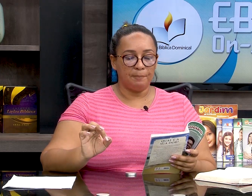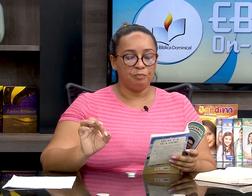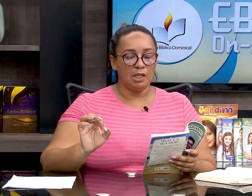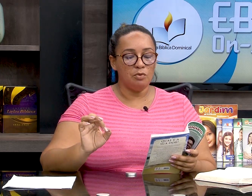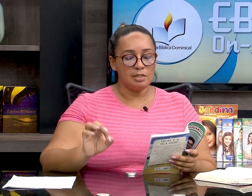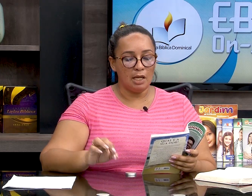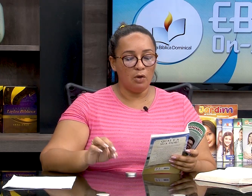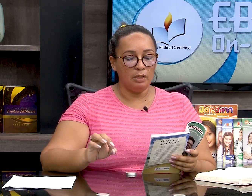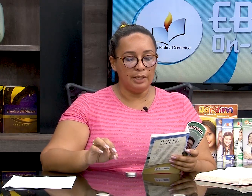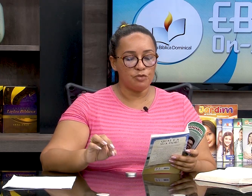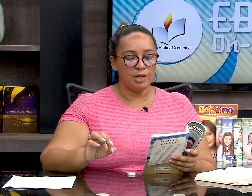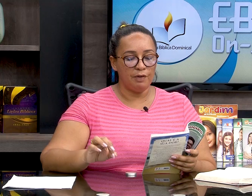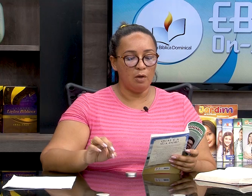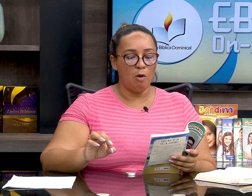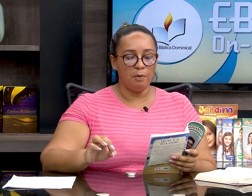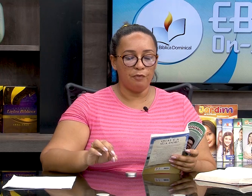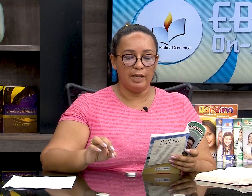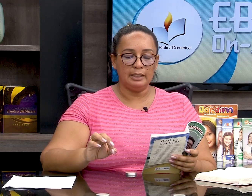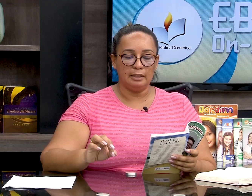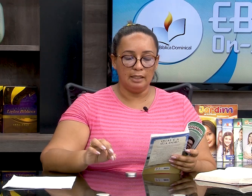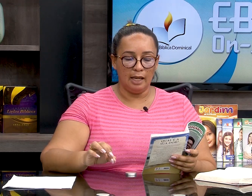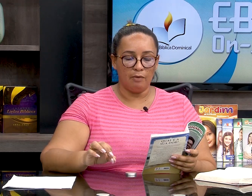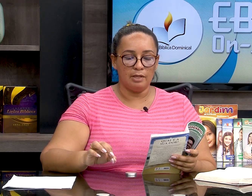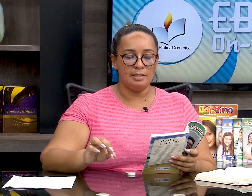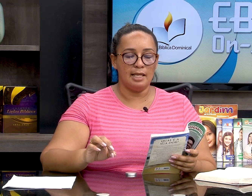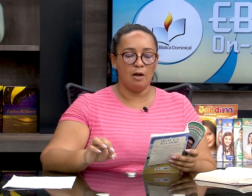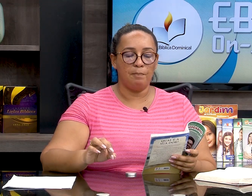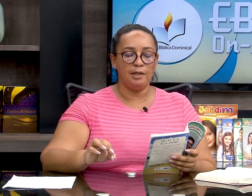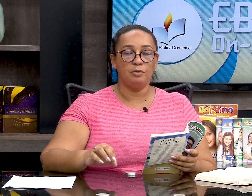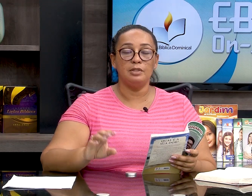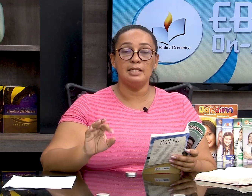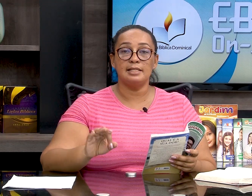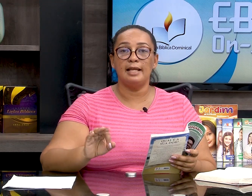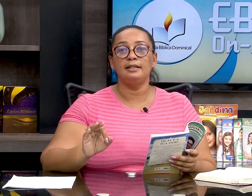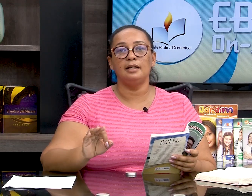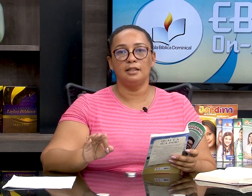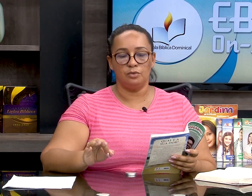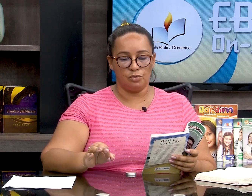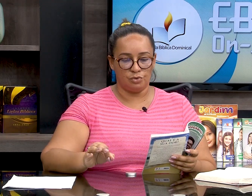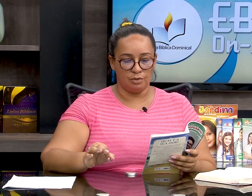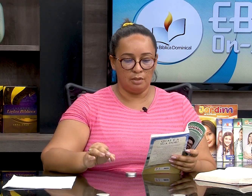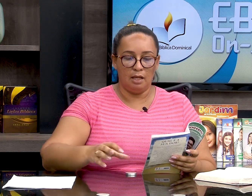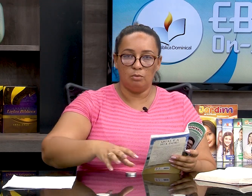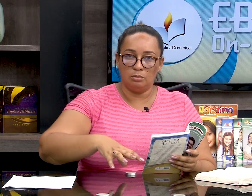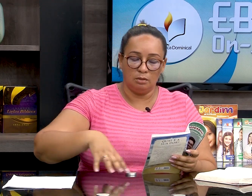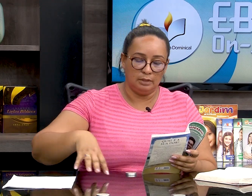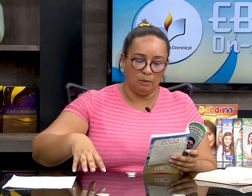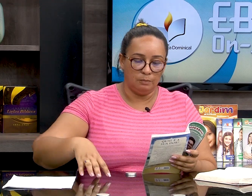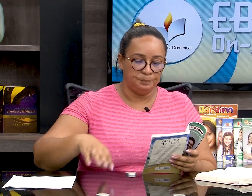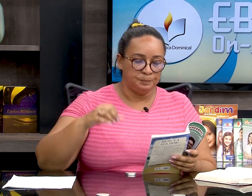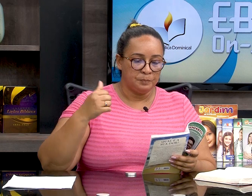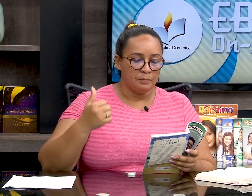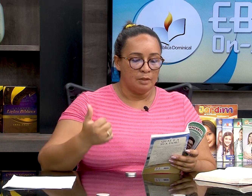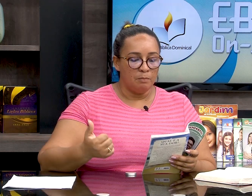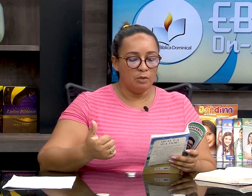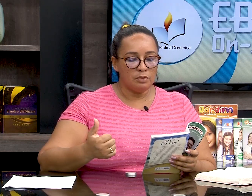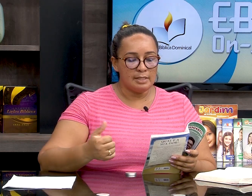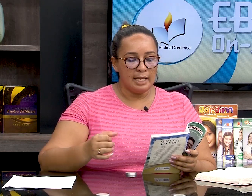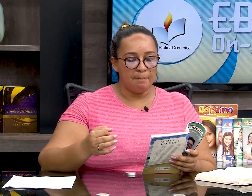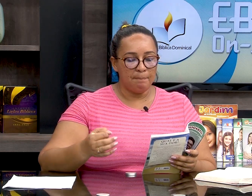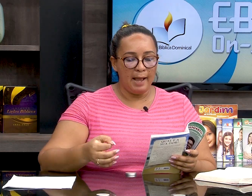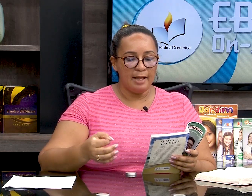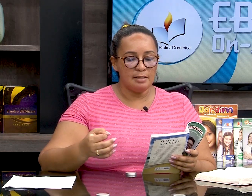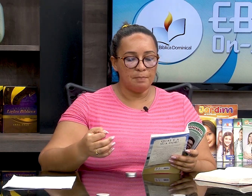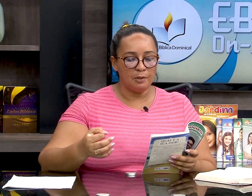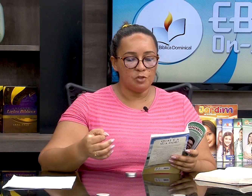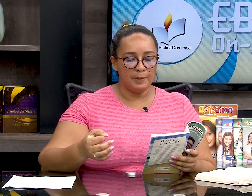9:27 que o Senhor Deus revelou ao profeta Daniel que será um período de sete anos né o total